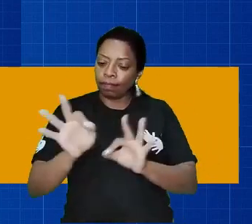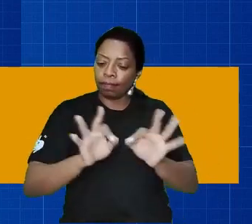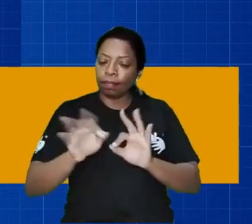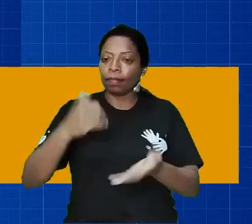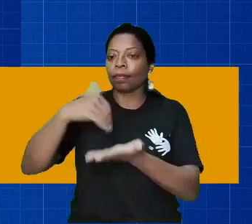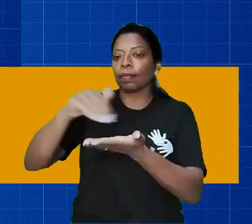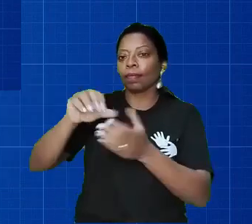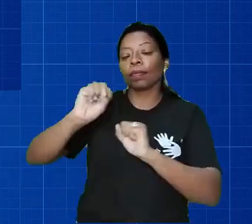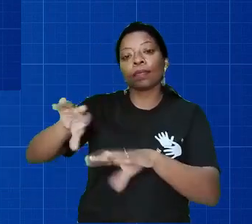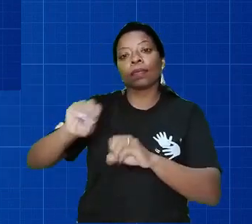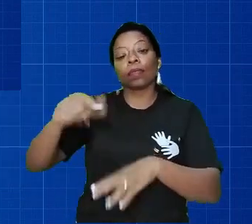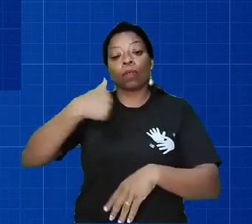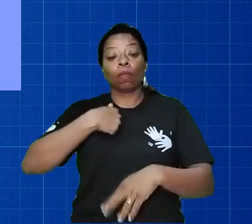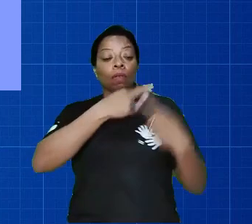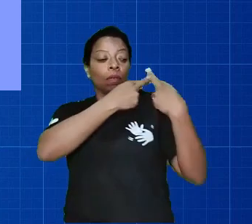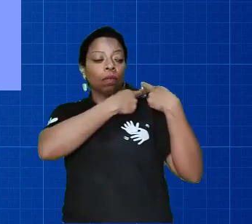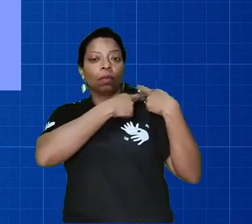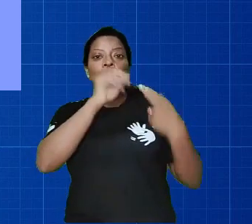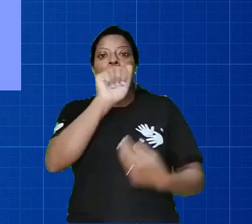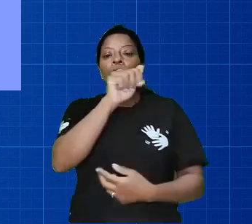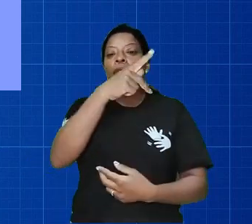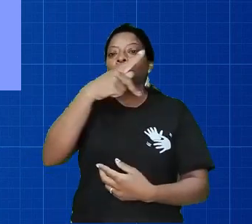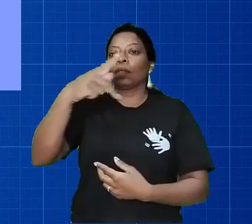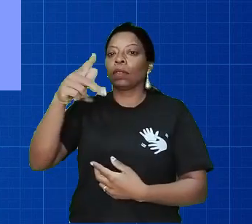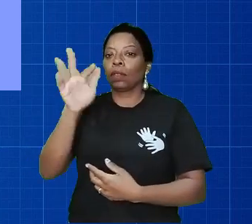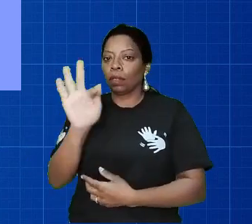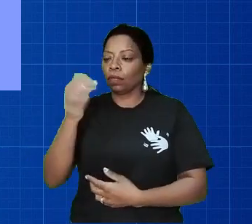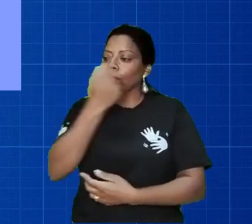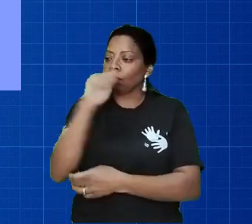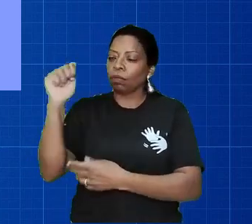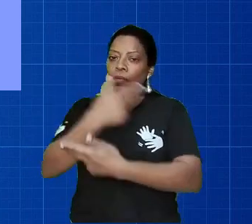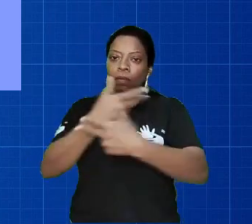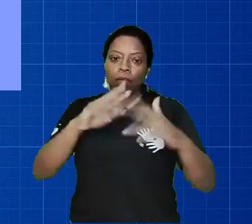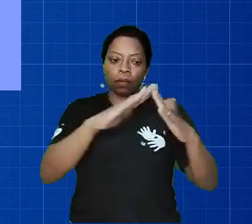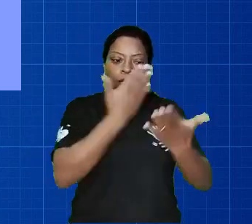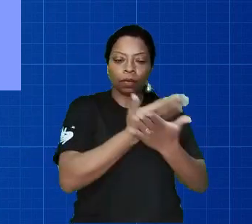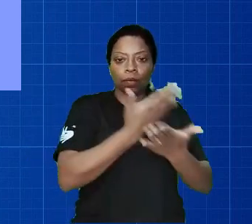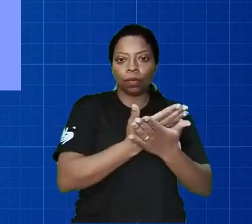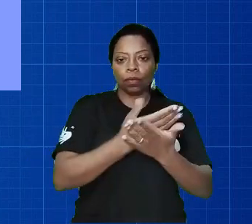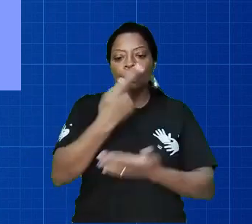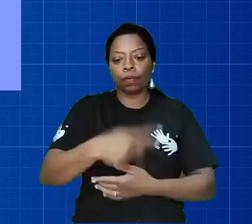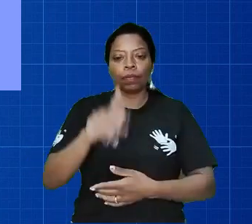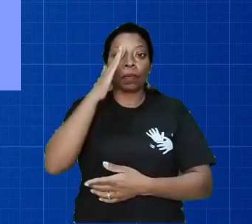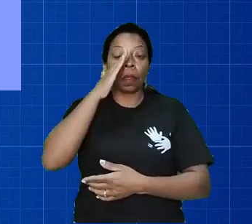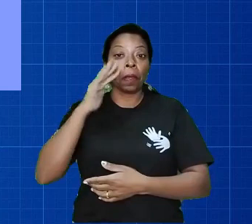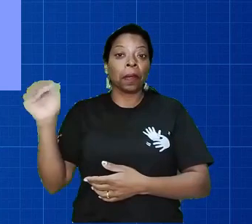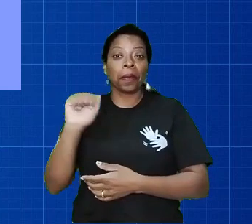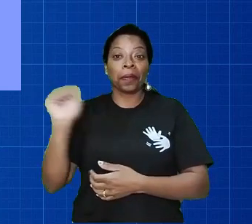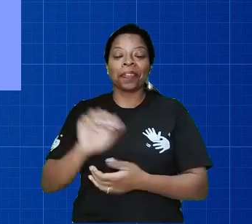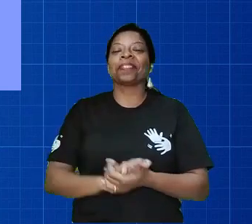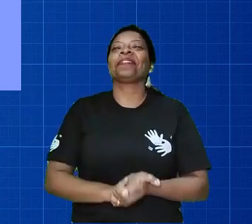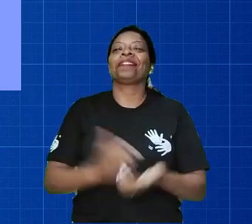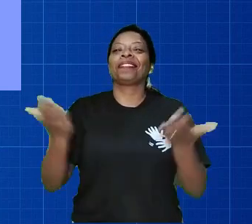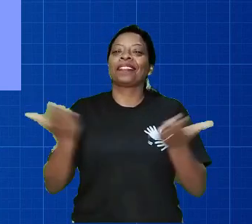pelas APPFs do município. Nessa segunda parte do módulo, nós vamos conversar sobre como a